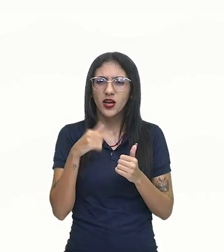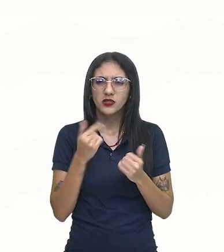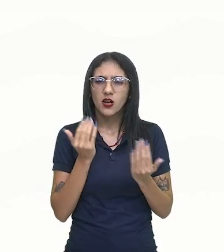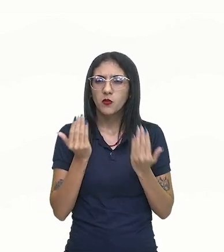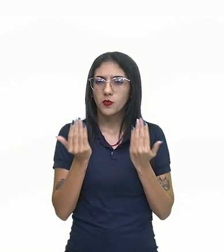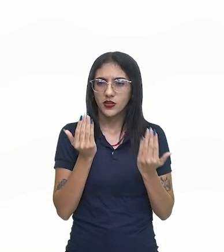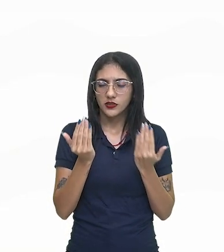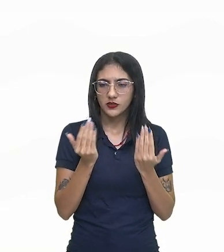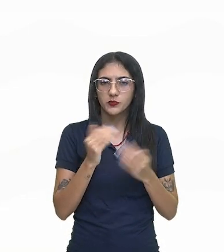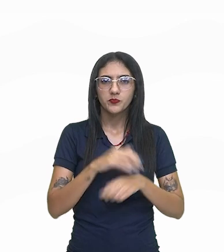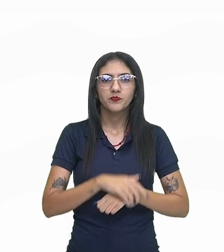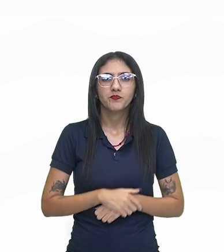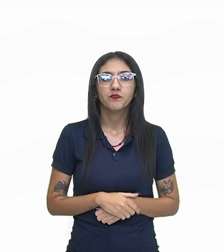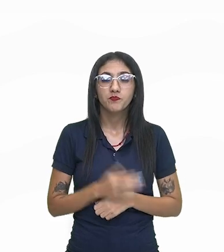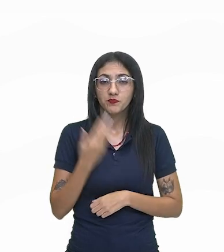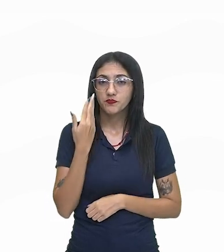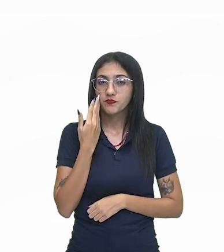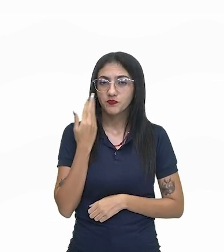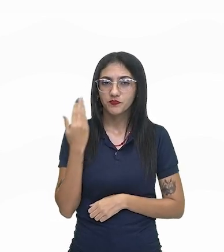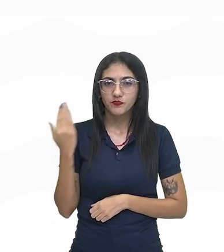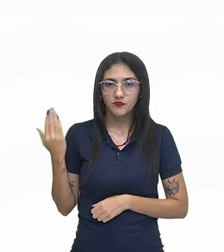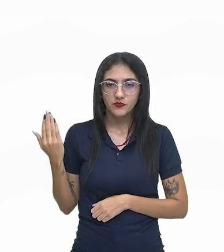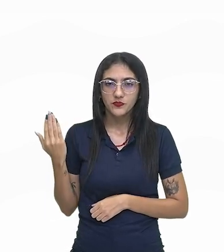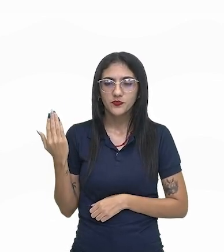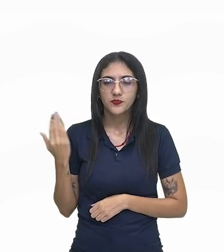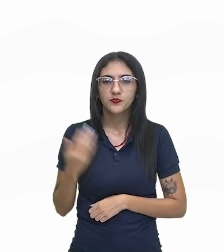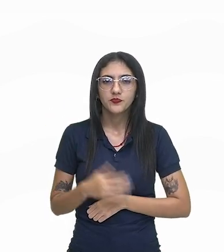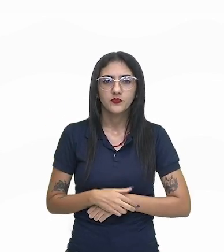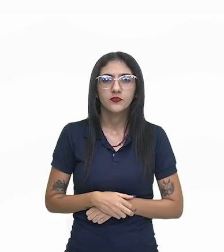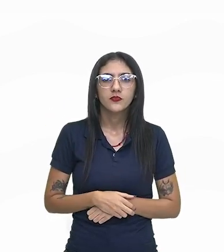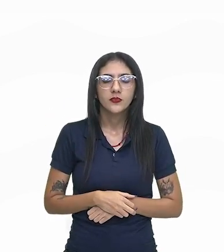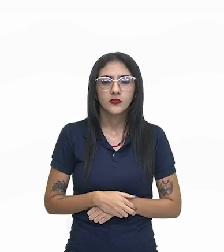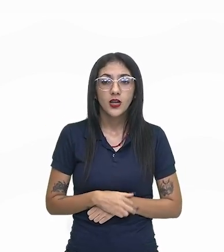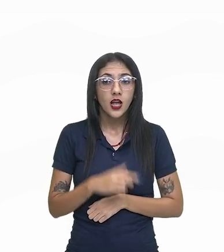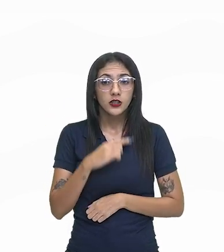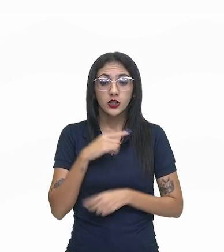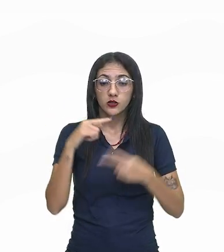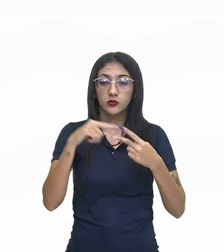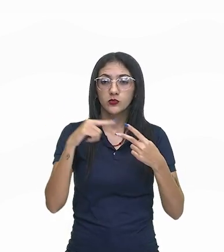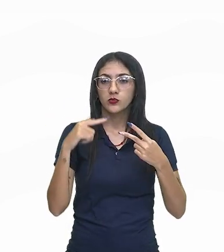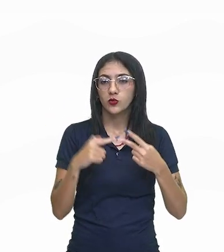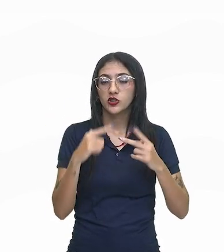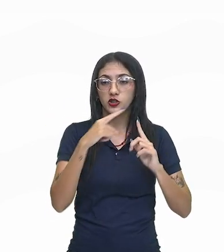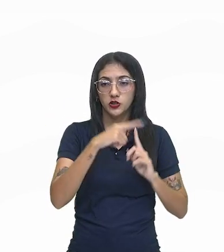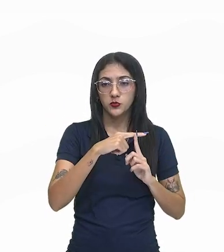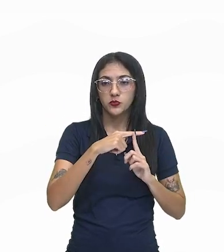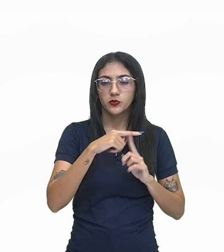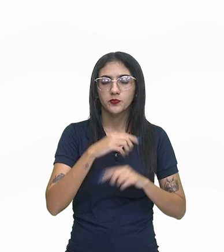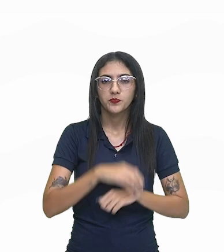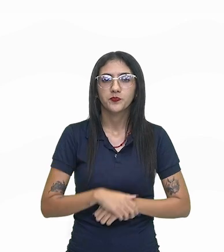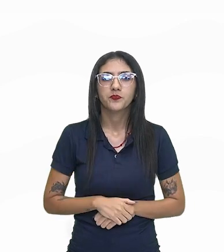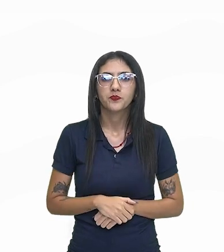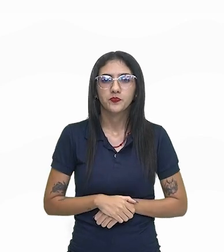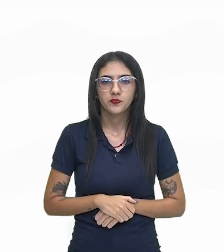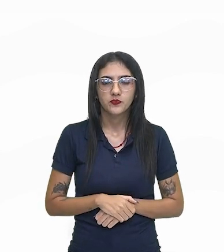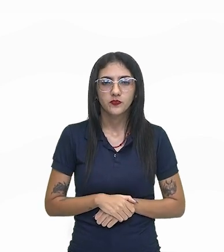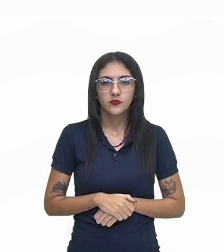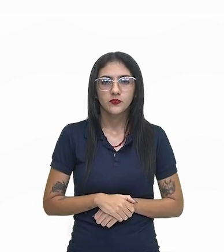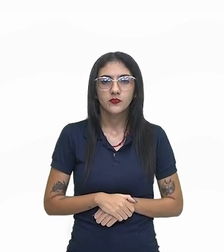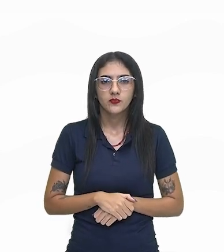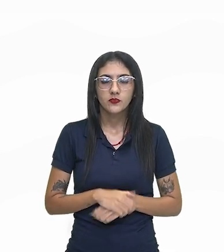da fase clara. A fotofosforilação pode ser de dois tipos, né? Ela vai